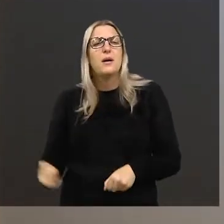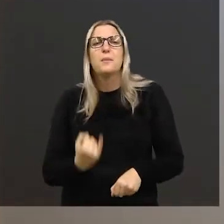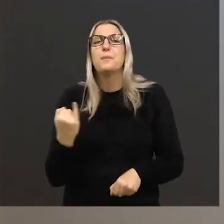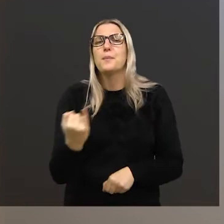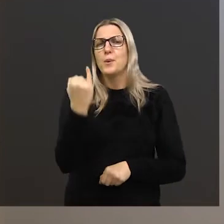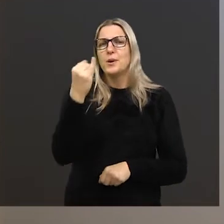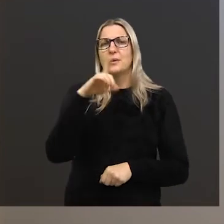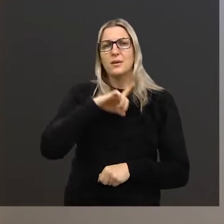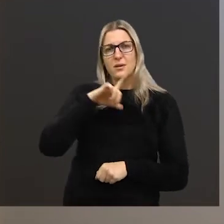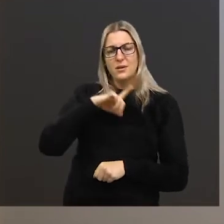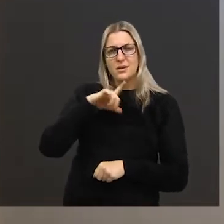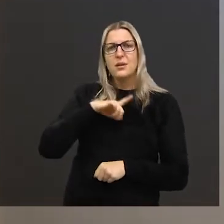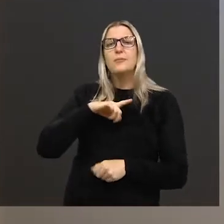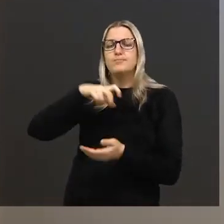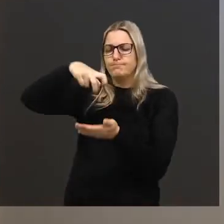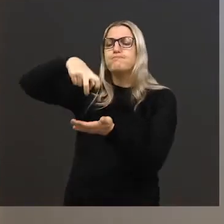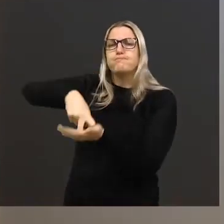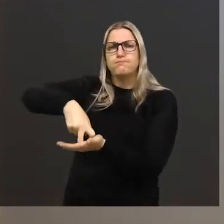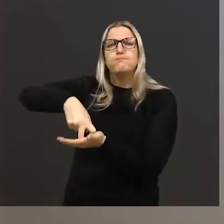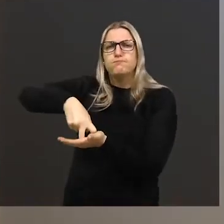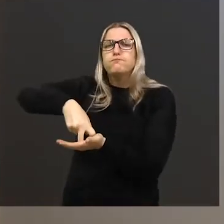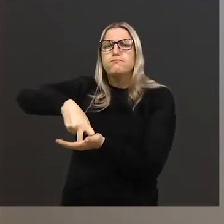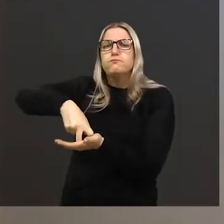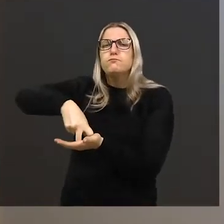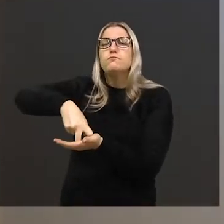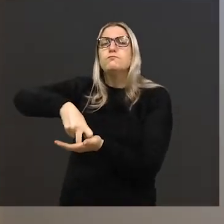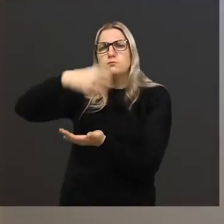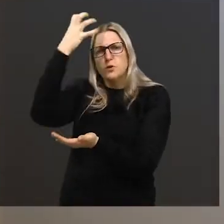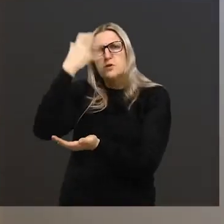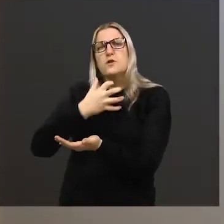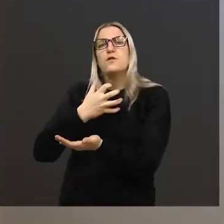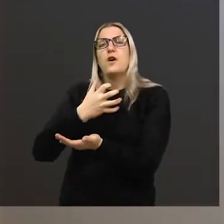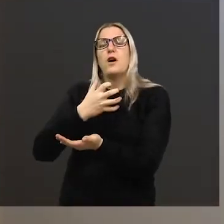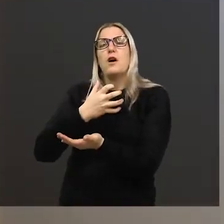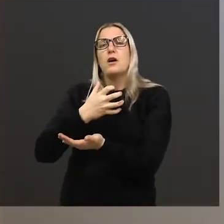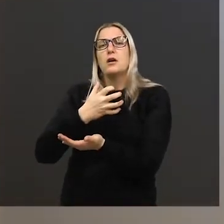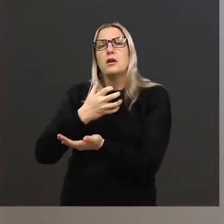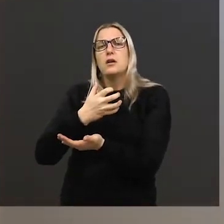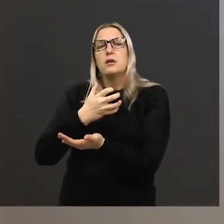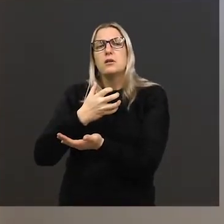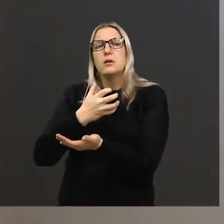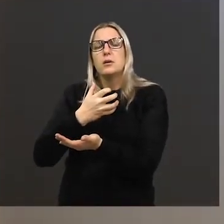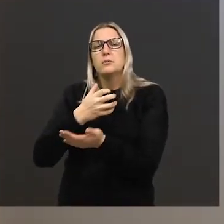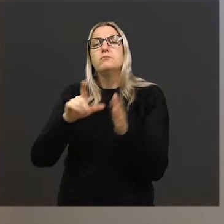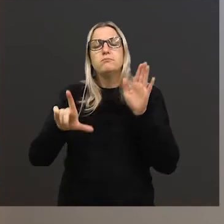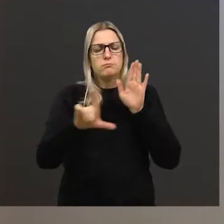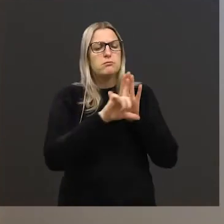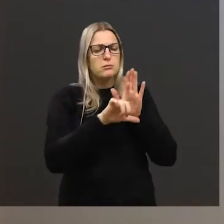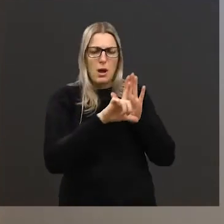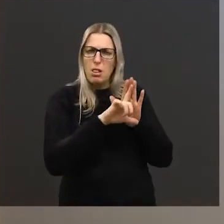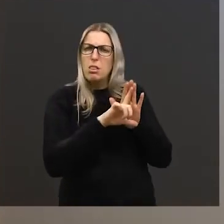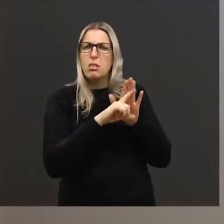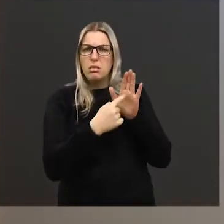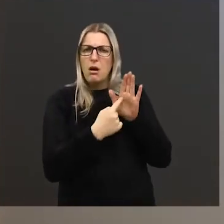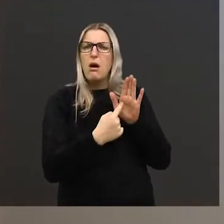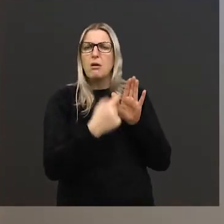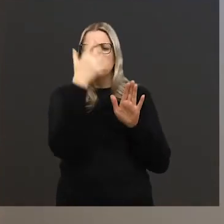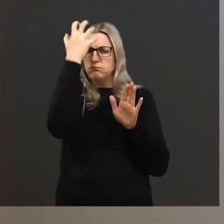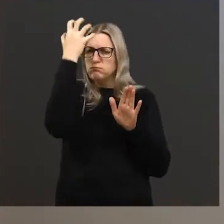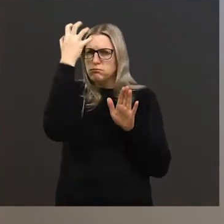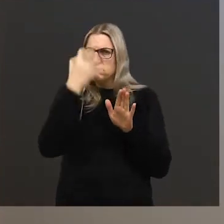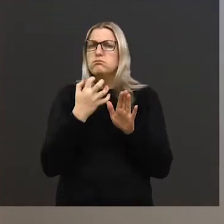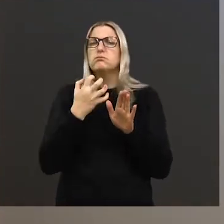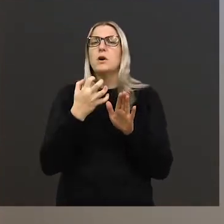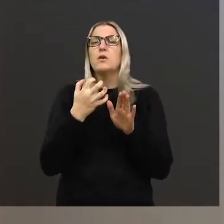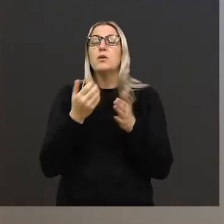que também é importantíssimo que haja uma punição dos agressores, né? Uma punição que a lei estabelece,